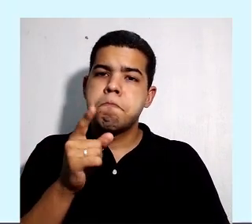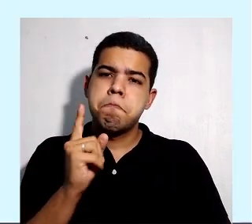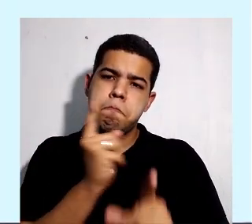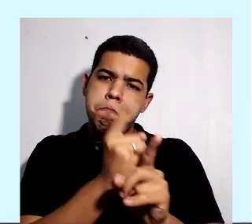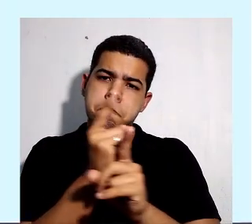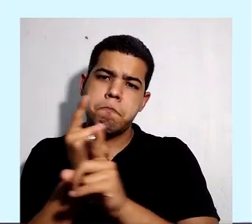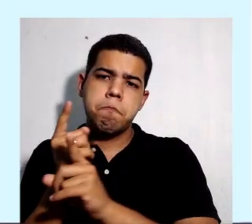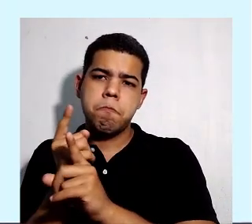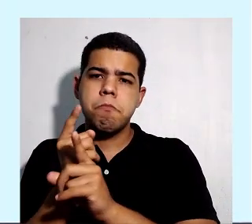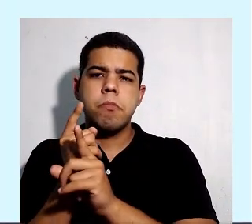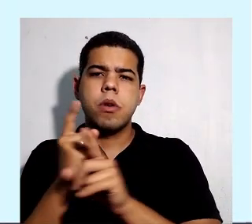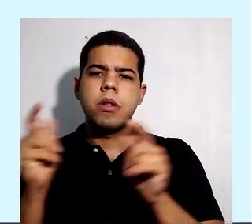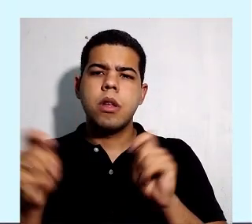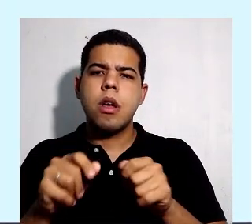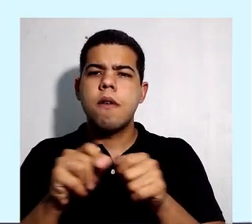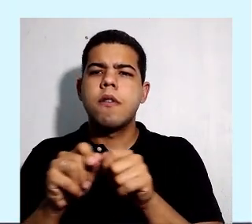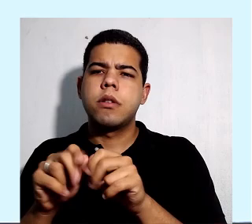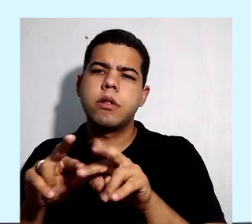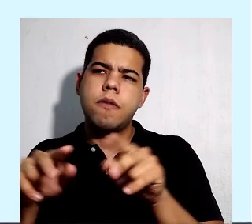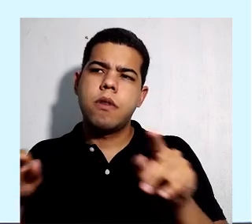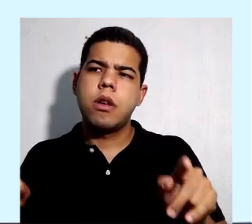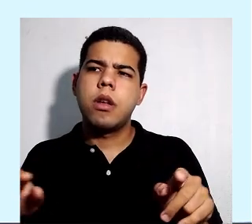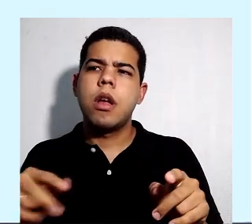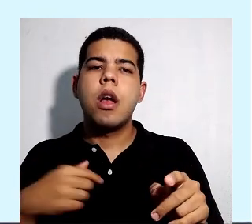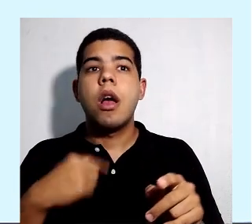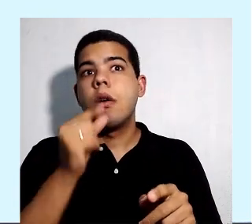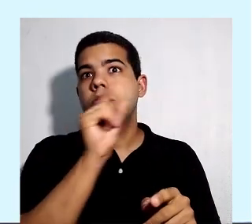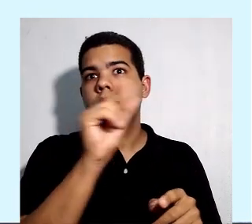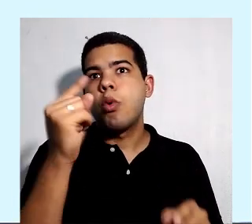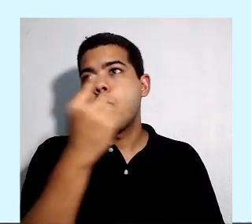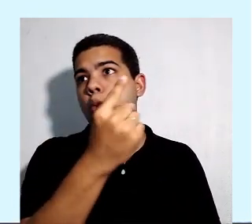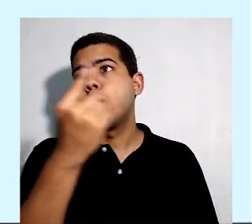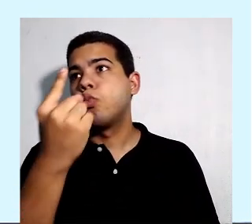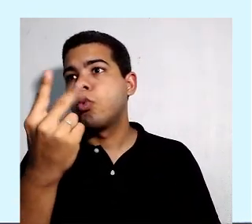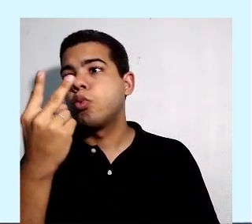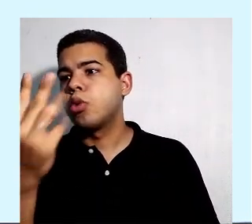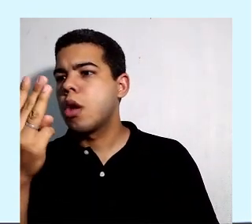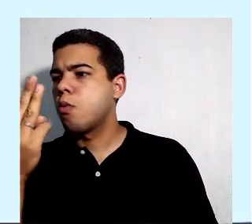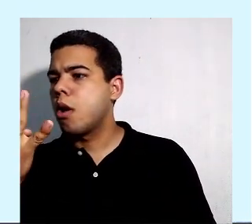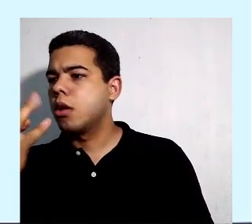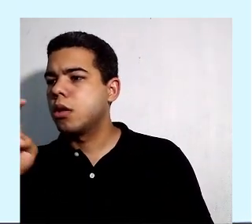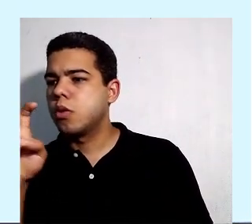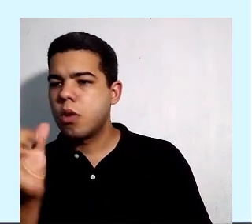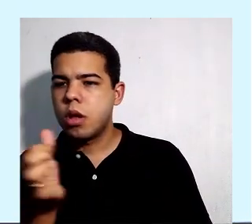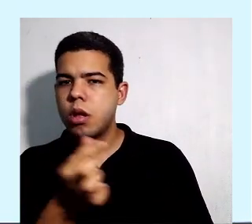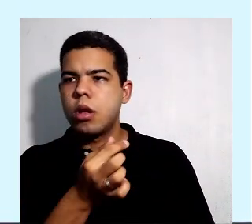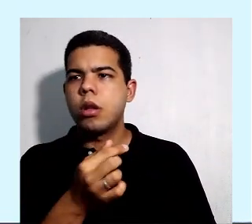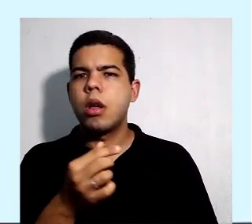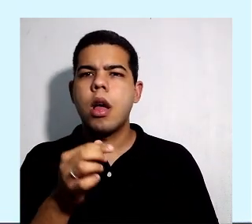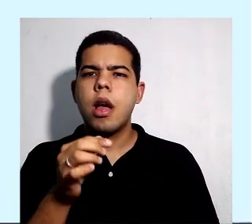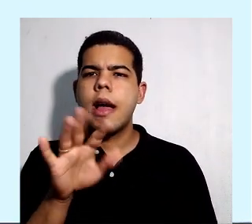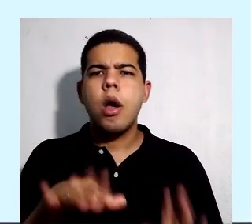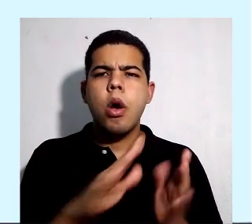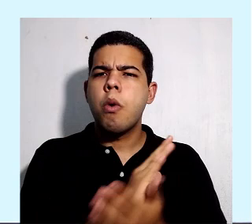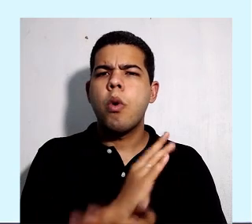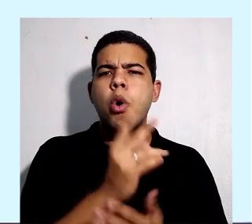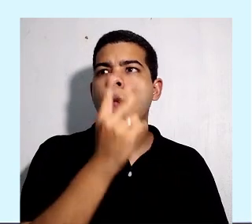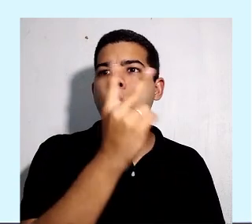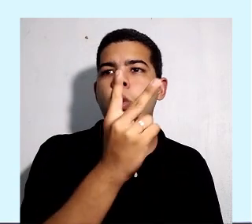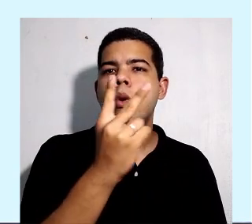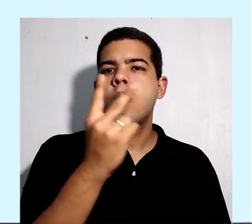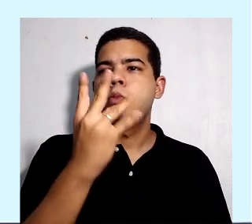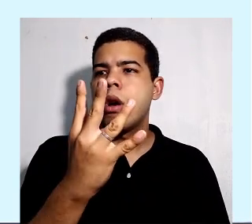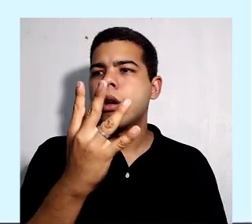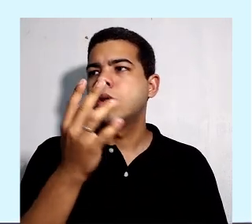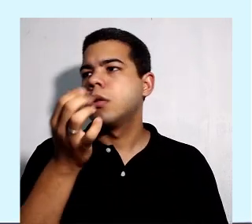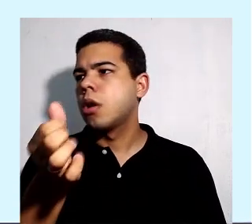vai encontrar várias formas de fazer. Ah, pessoal, eu quero fazer assim, eu contei 1 por 1. Eu contei de 2 em 2, eu contei de 4 em 4, de